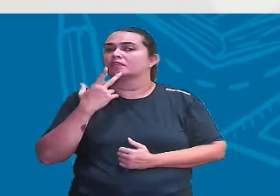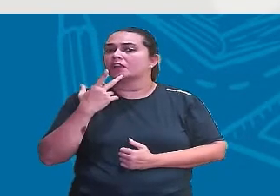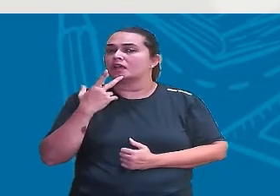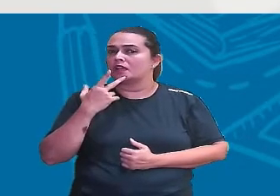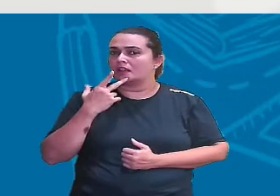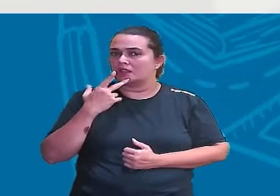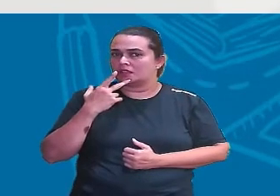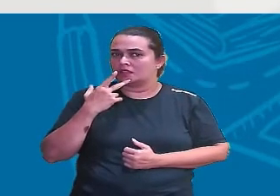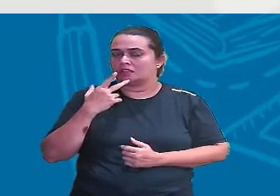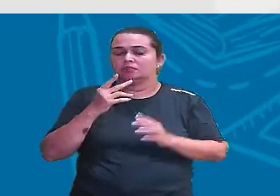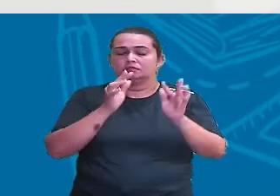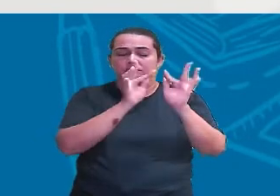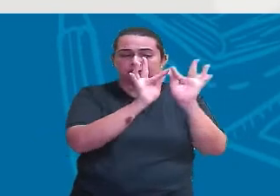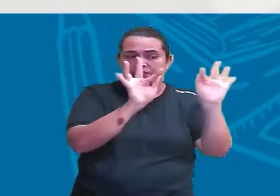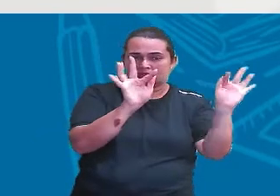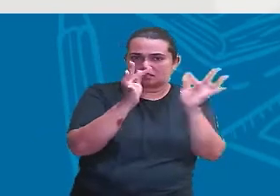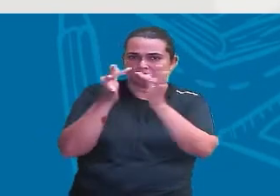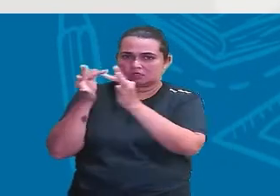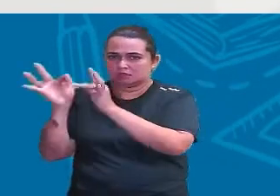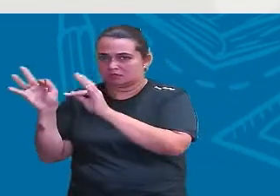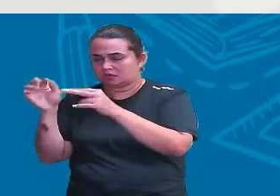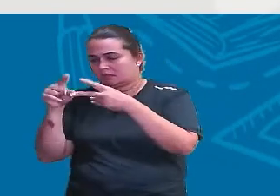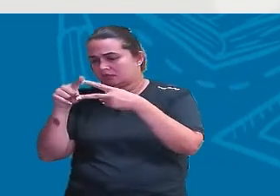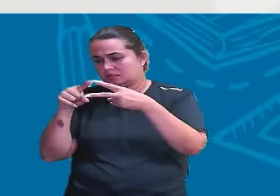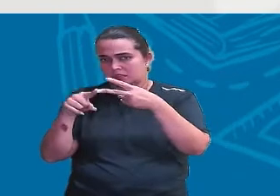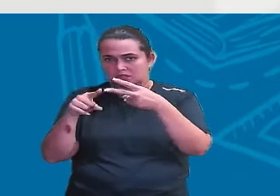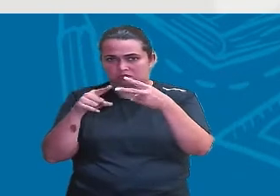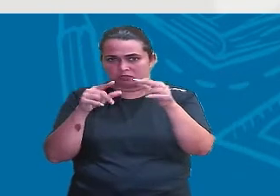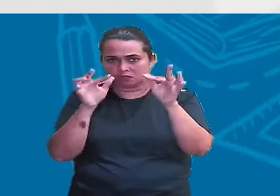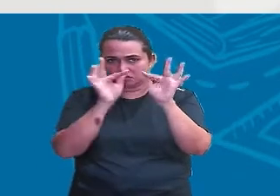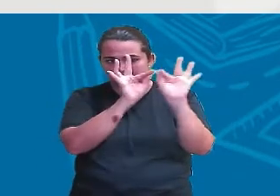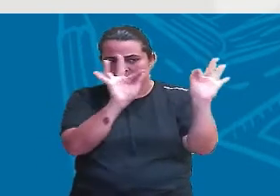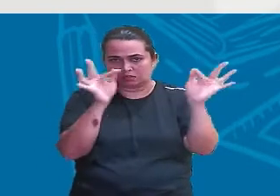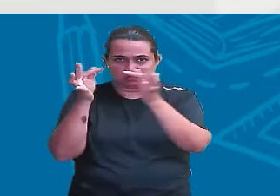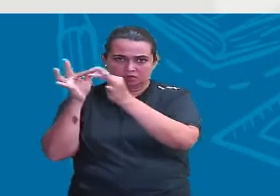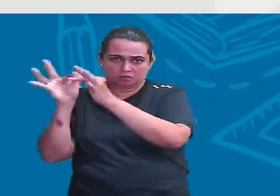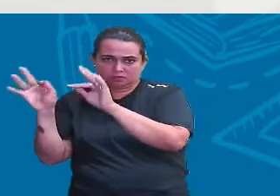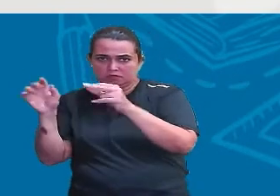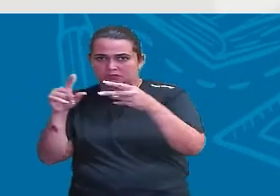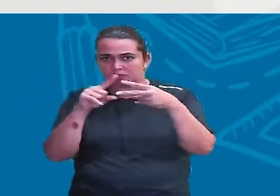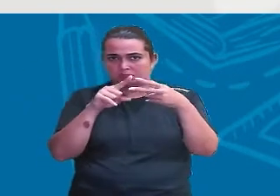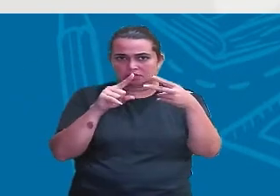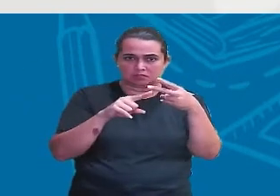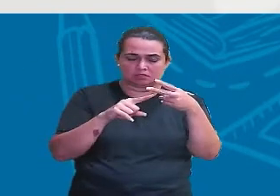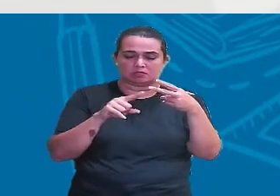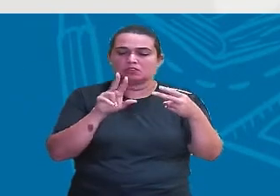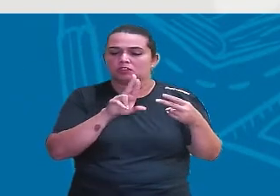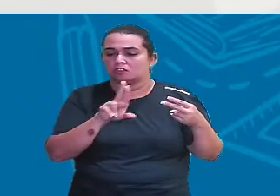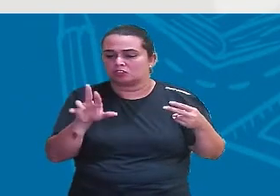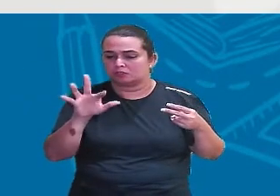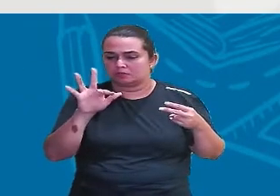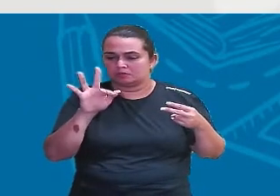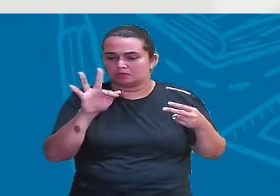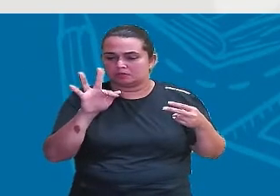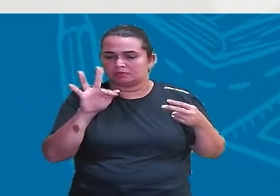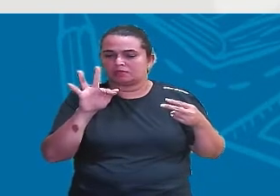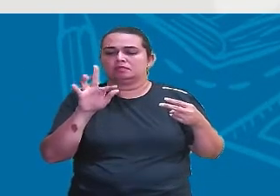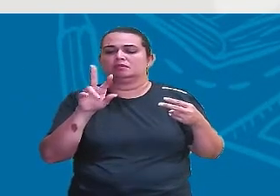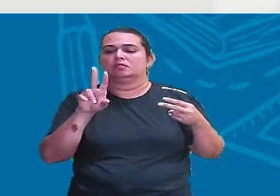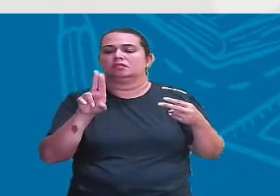aí duas frases que a gente considera como duas orações. E esse furthermore, ele está